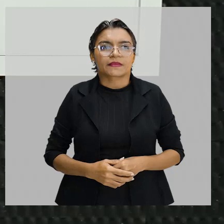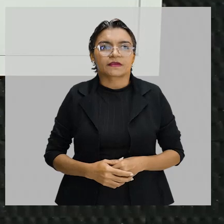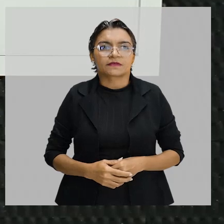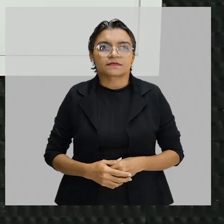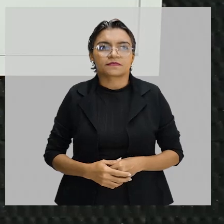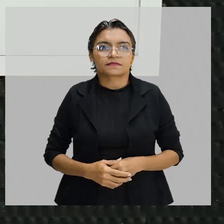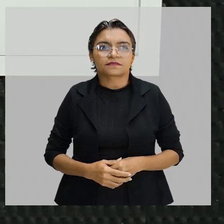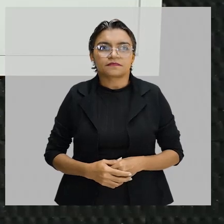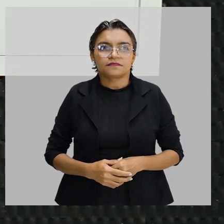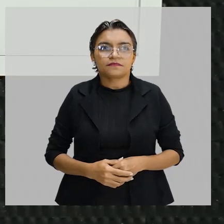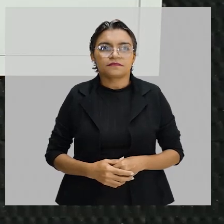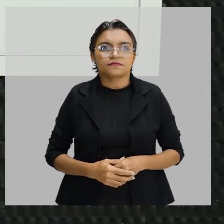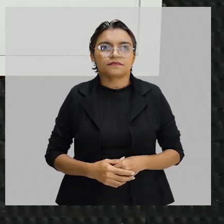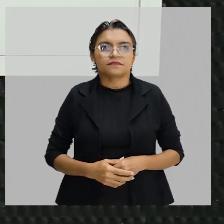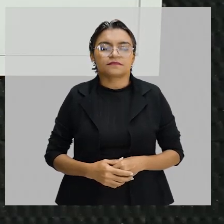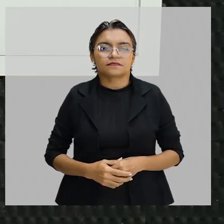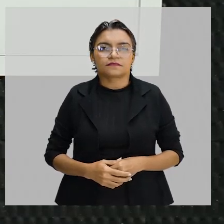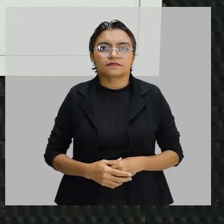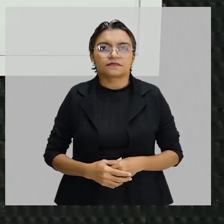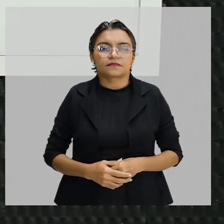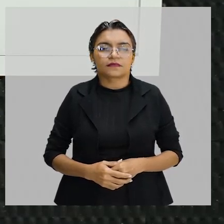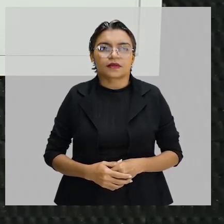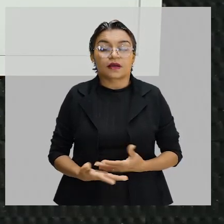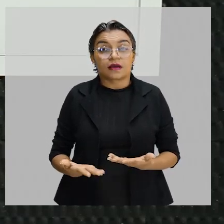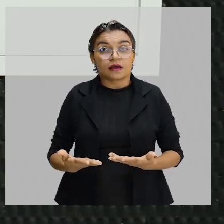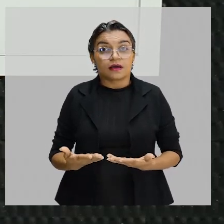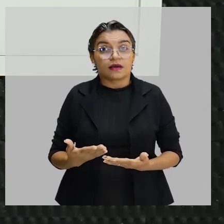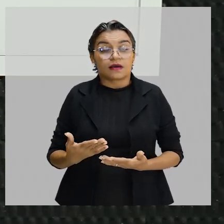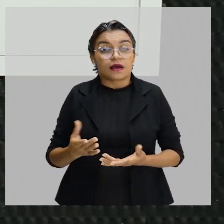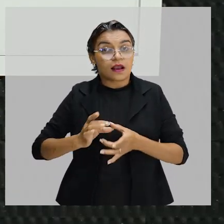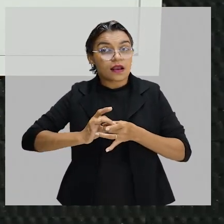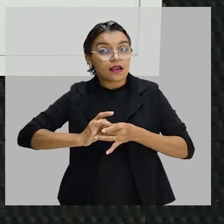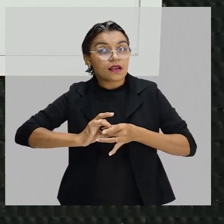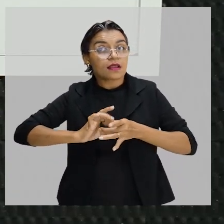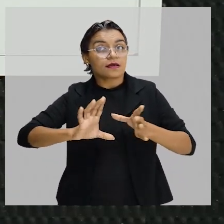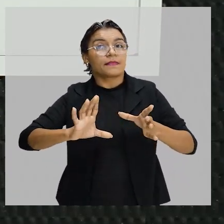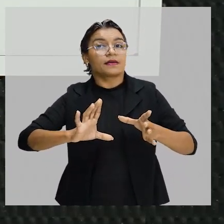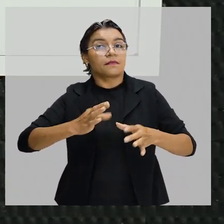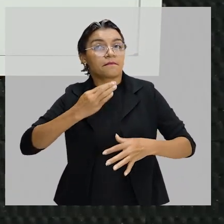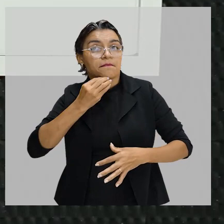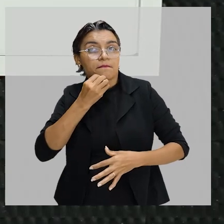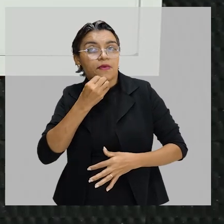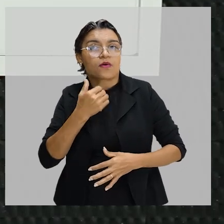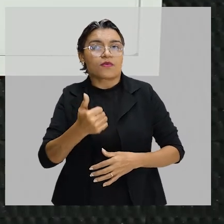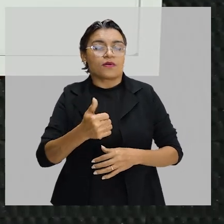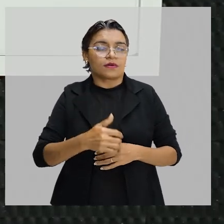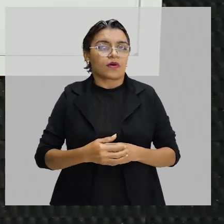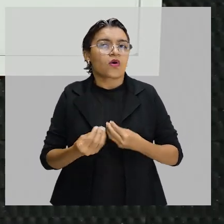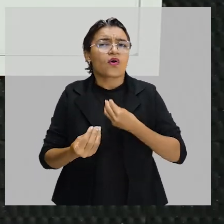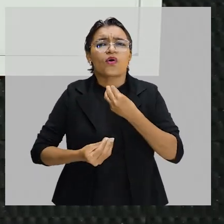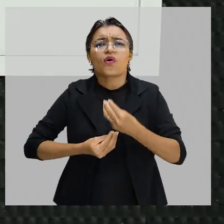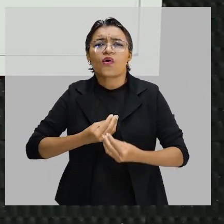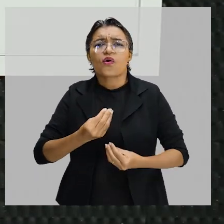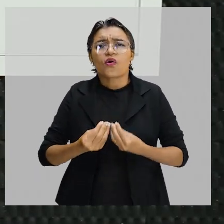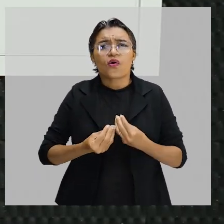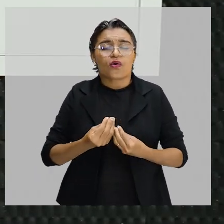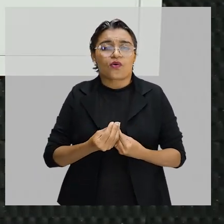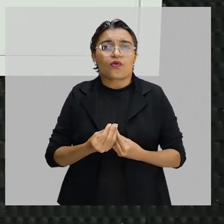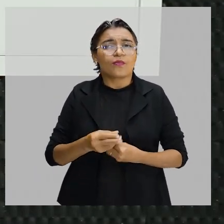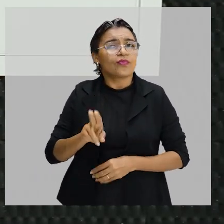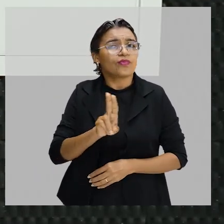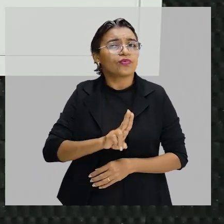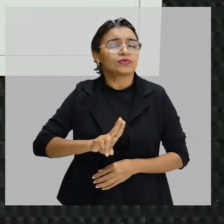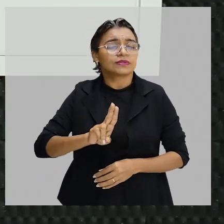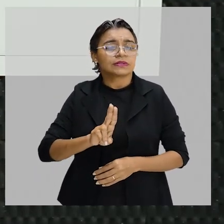tá, esta famosa liberdade. E aí, como é que eu vou fazer esse processo? Como é que eu vou ter esse